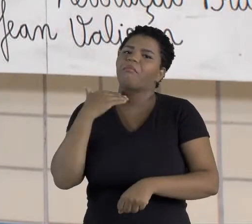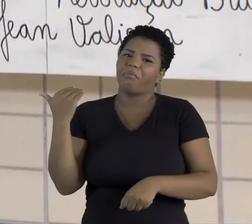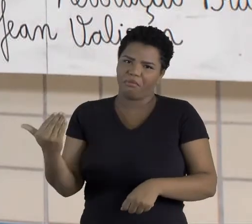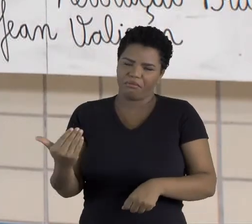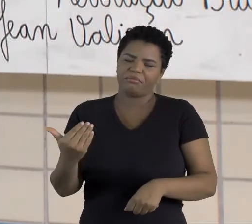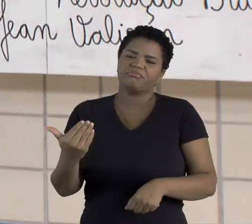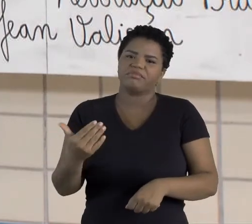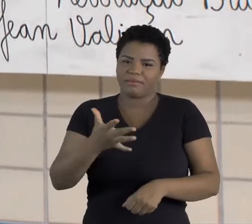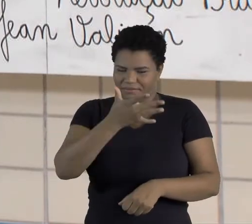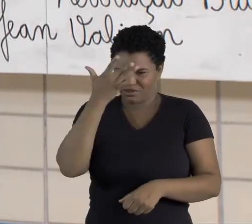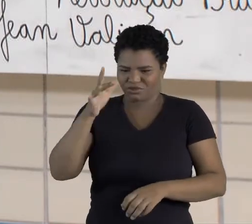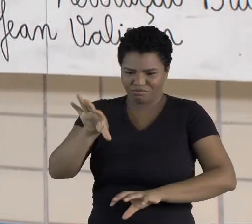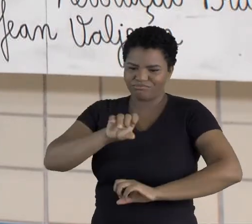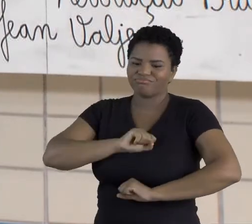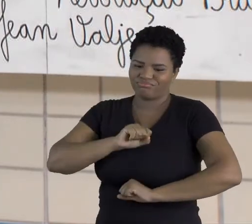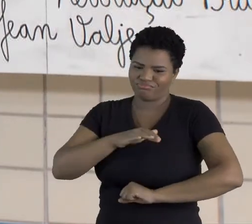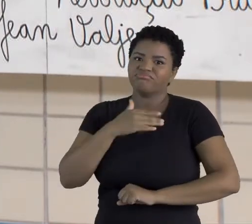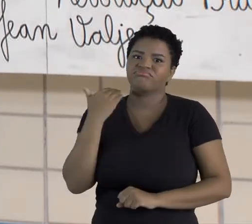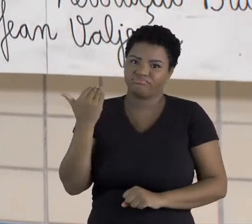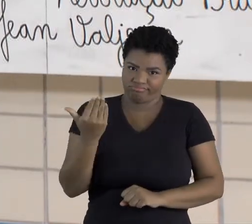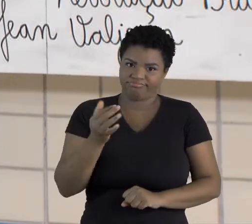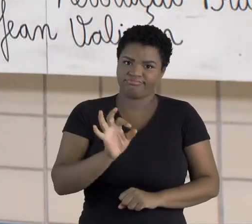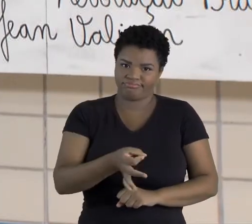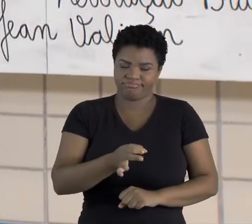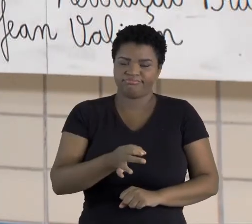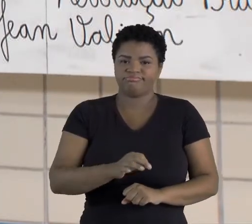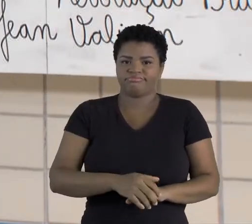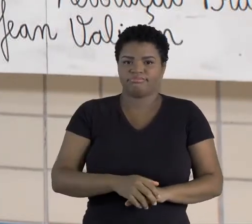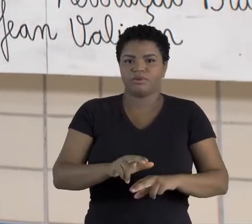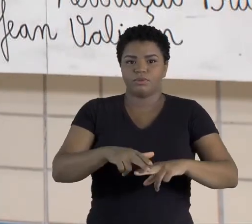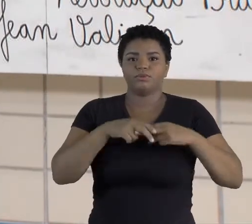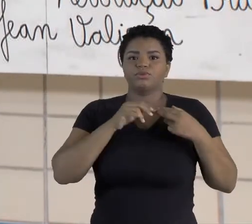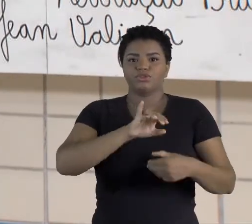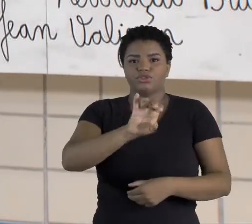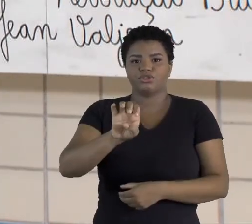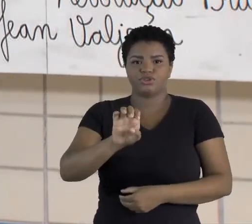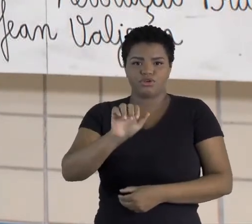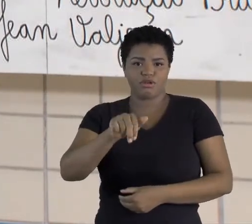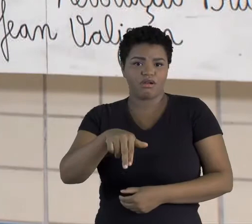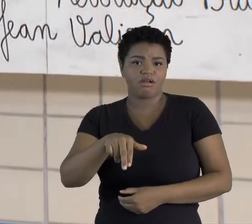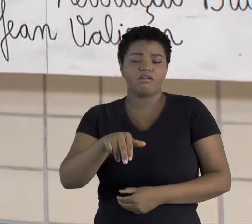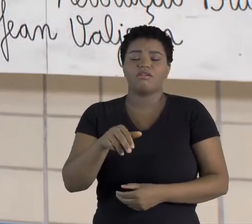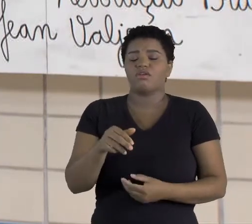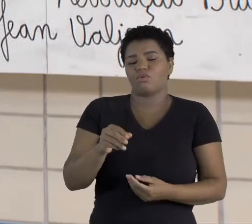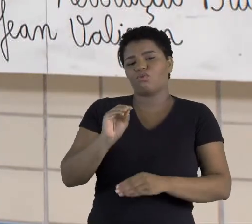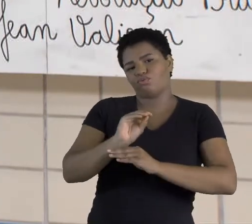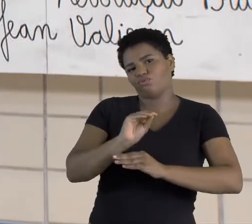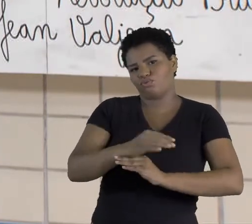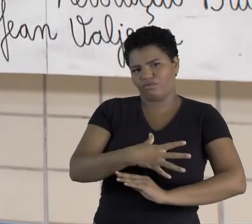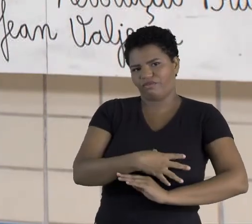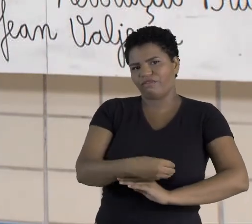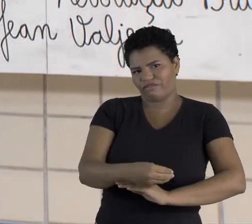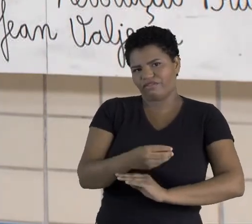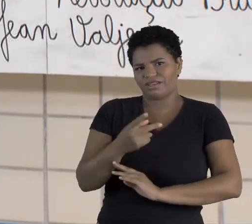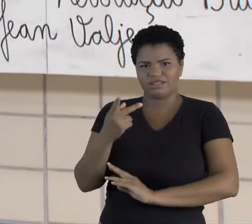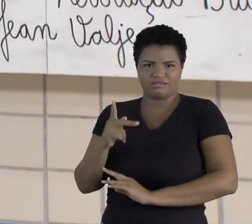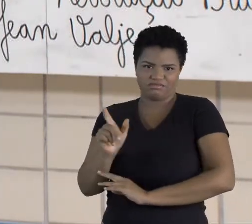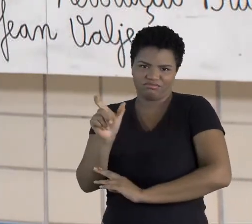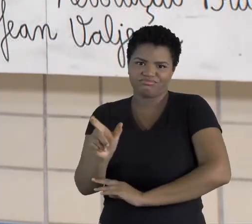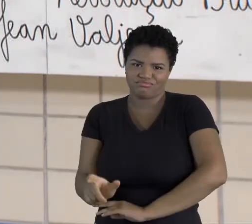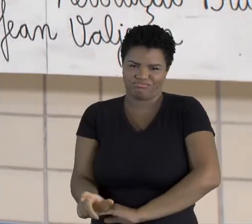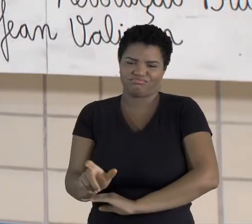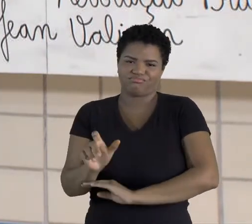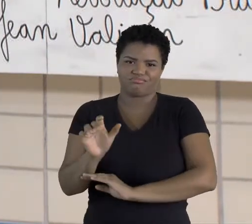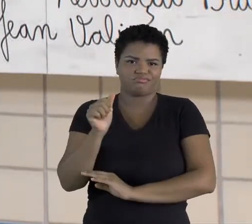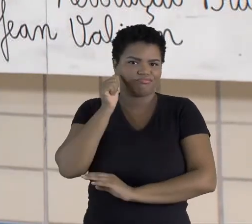à morte, e por isso que o Jean Valjean teve que cuidar da filha dela. E vamos ver